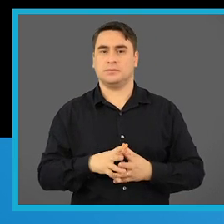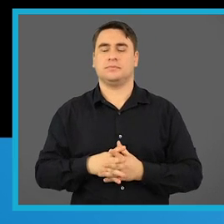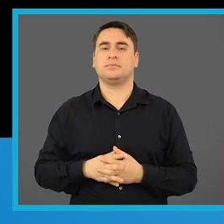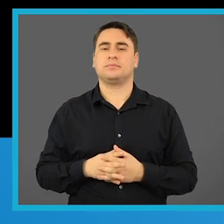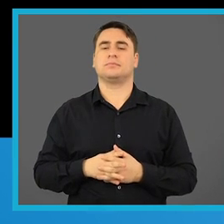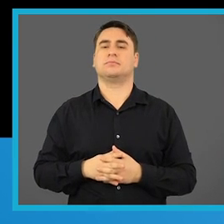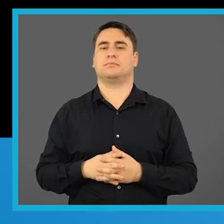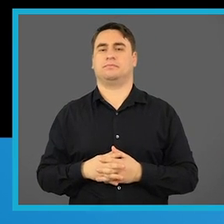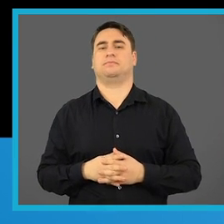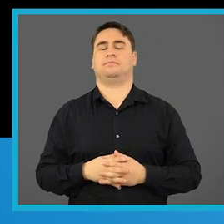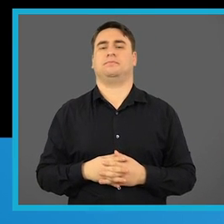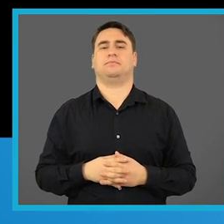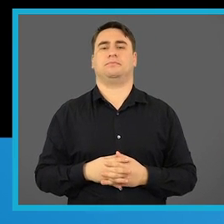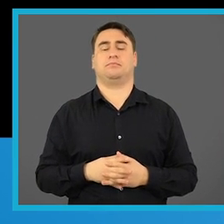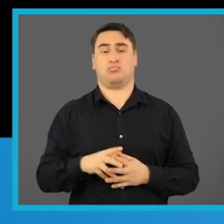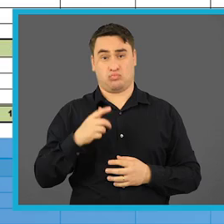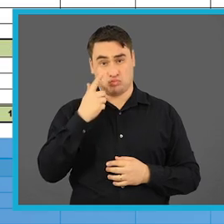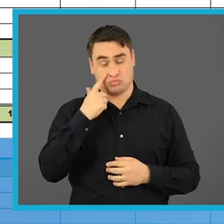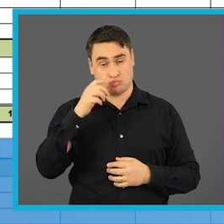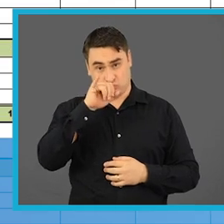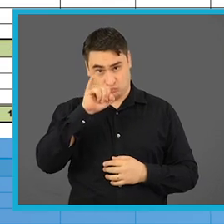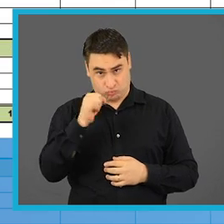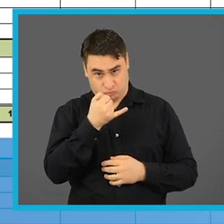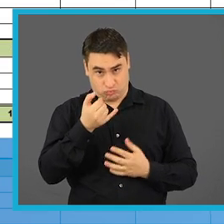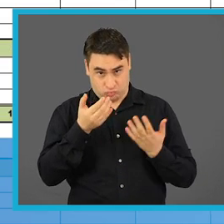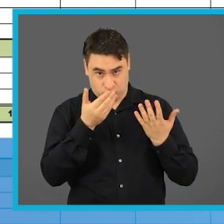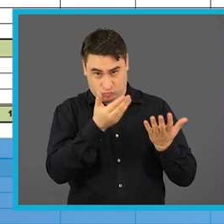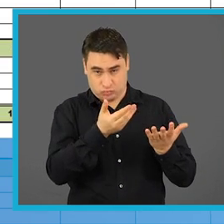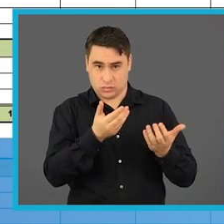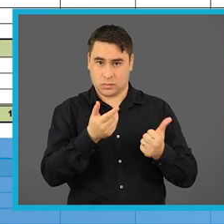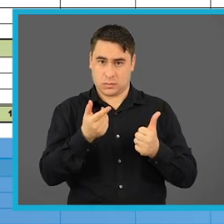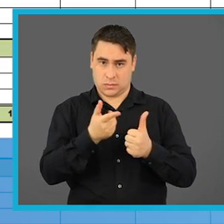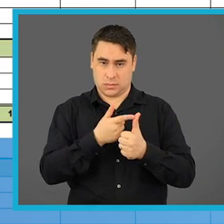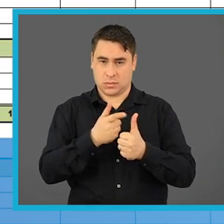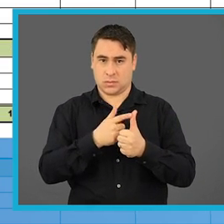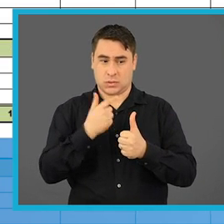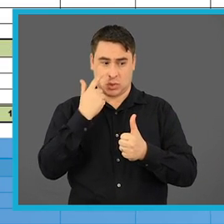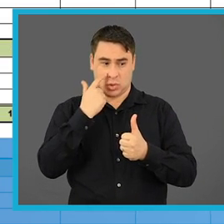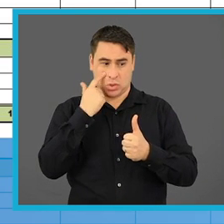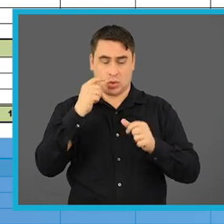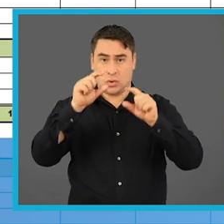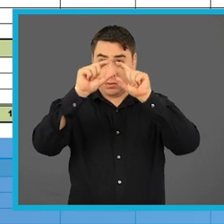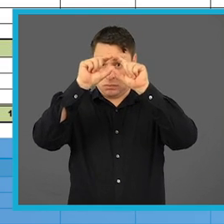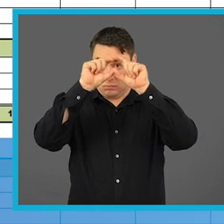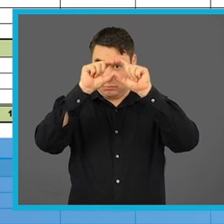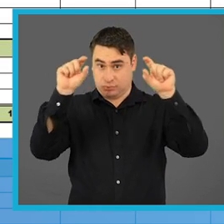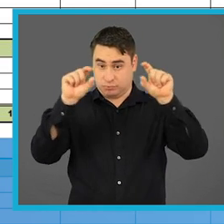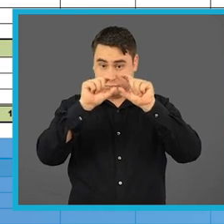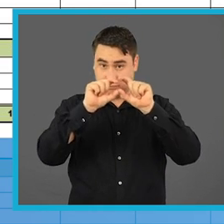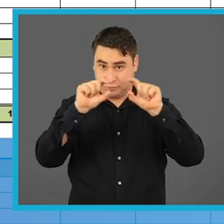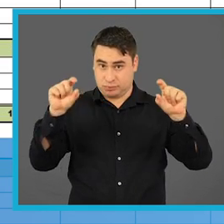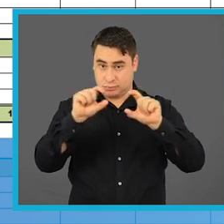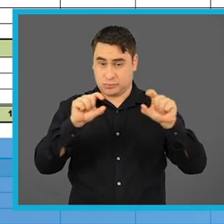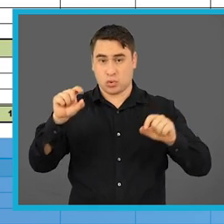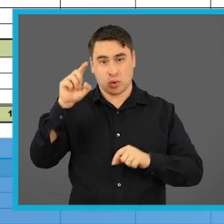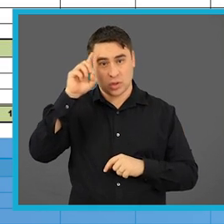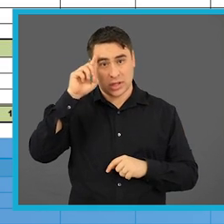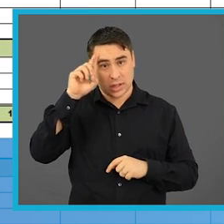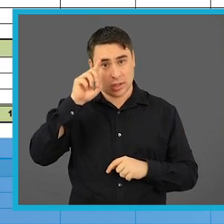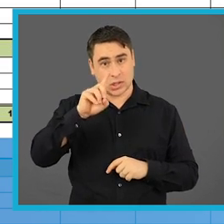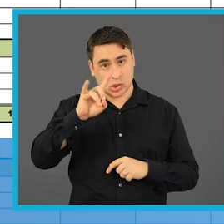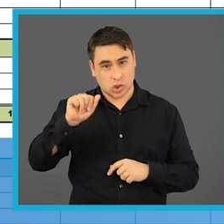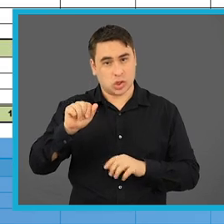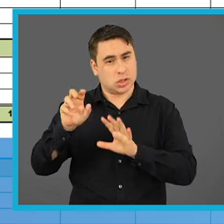ano. Vamos para janeiro. Aqui nós temos na horizontal as datas